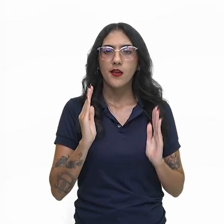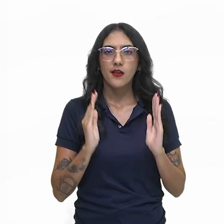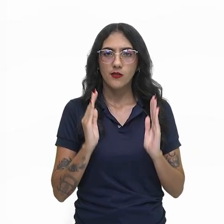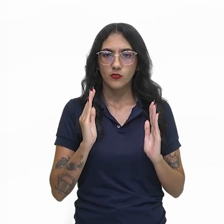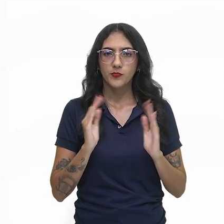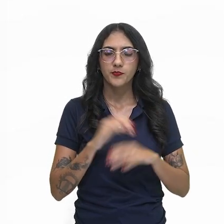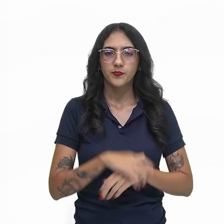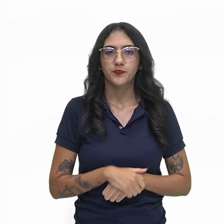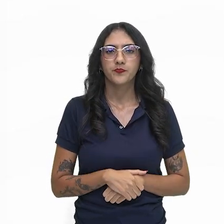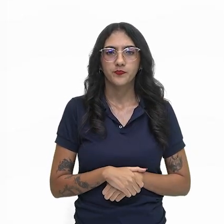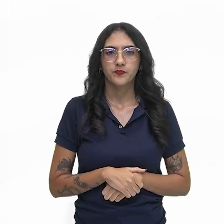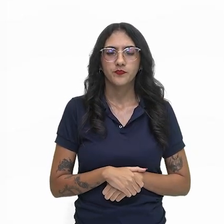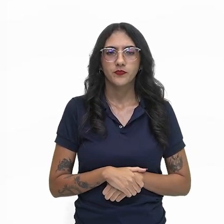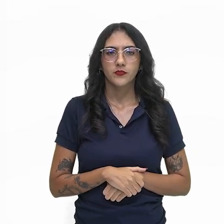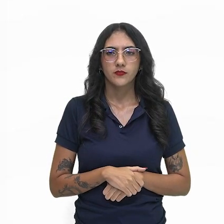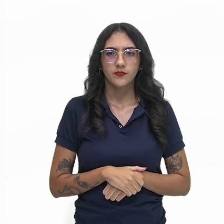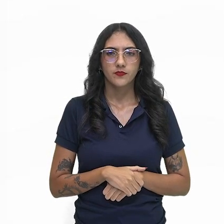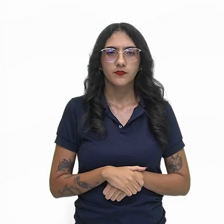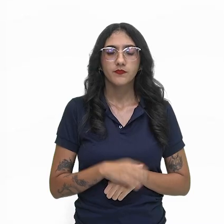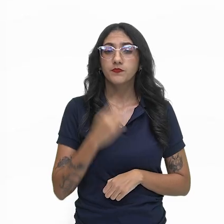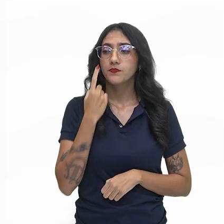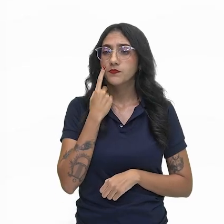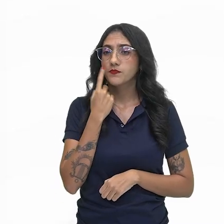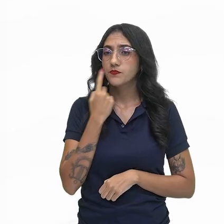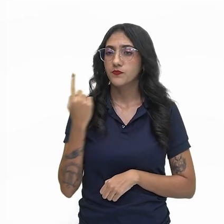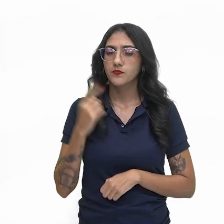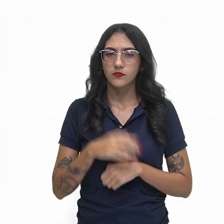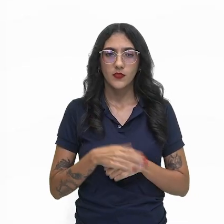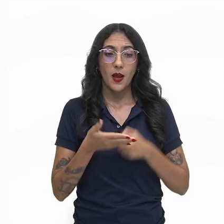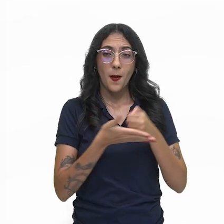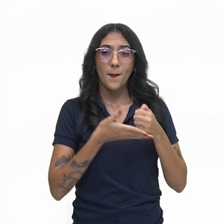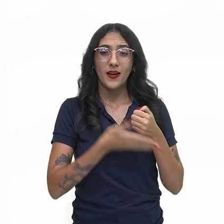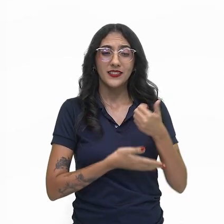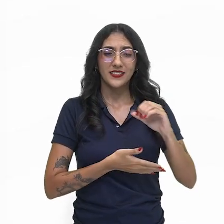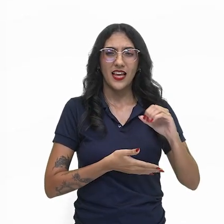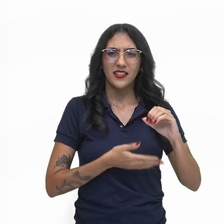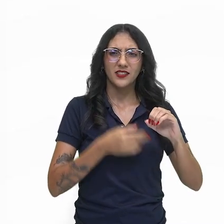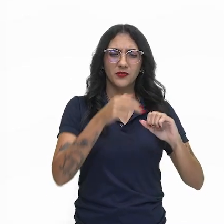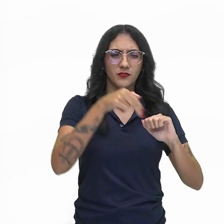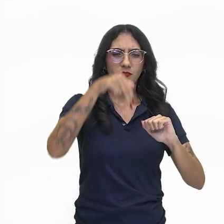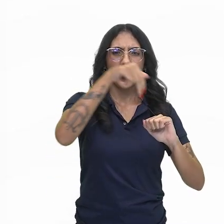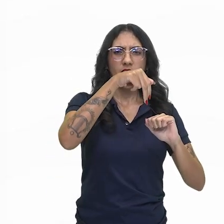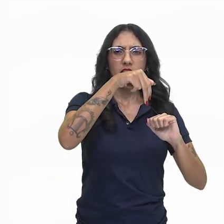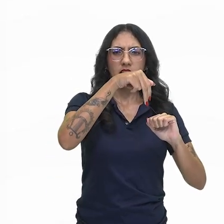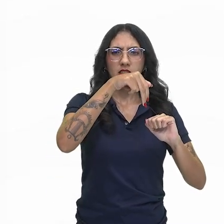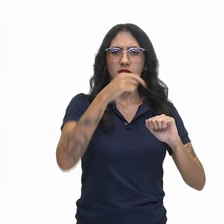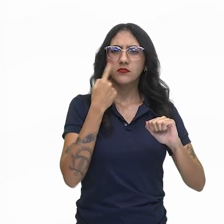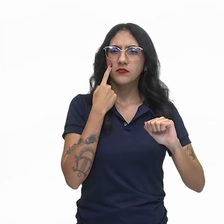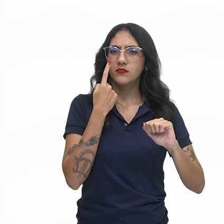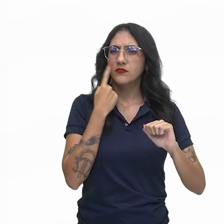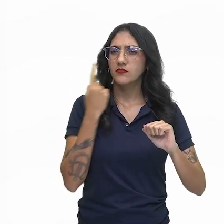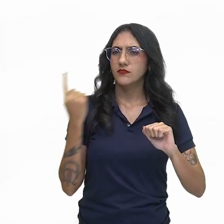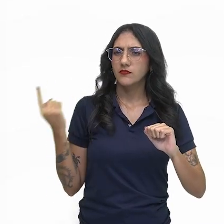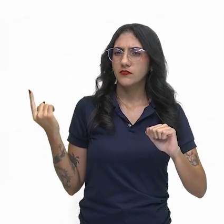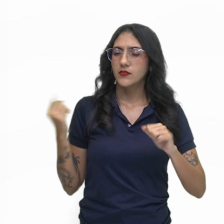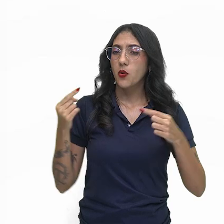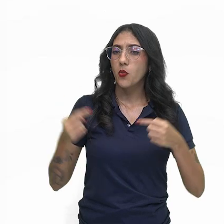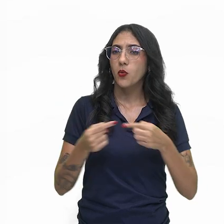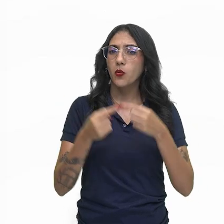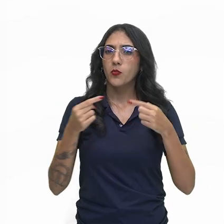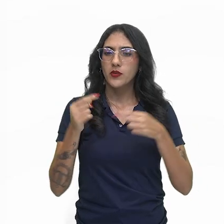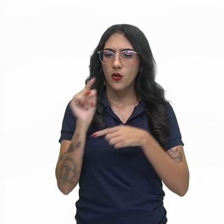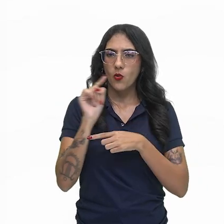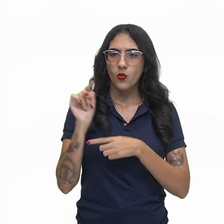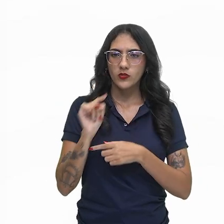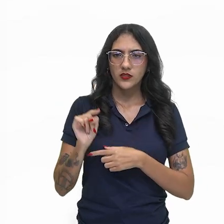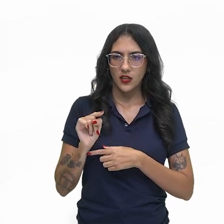E o n, que aparece como expoente da potência, ele pertence a esse conjunto numérico aqui, gente. É o z com